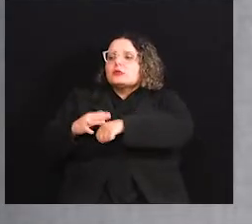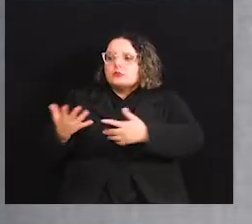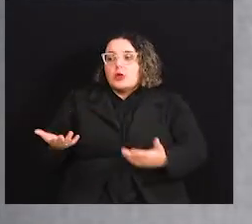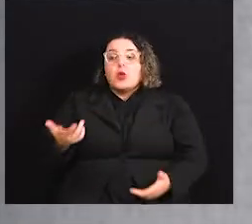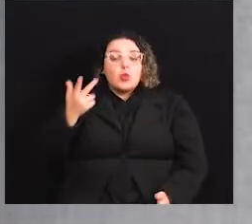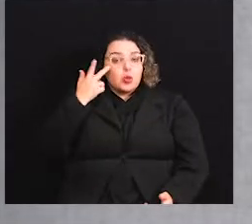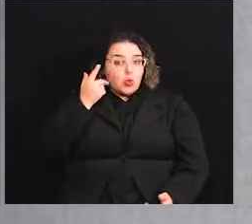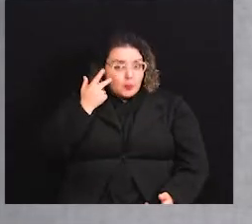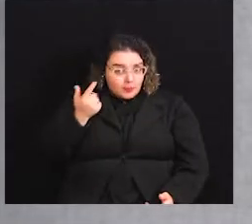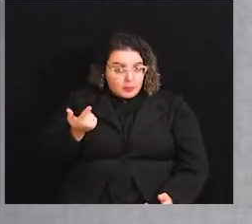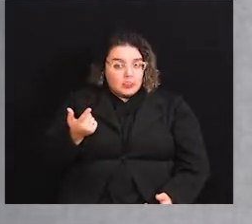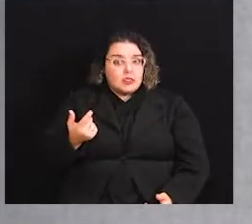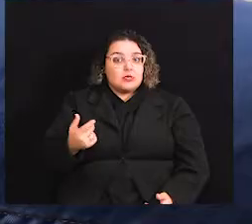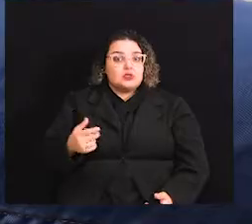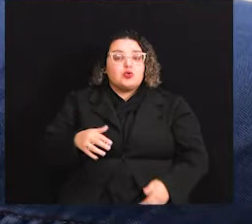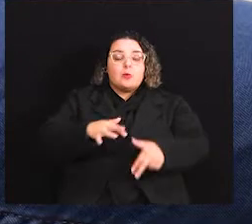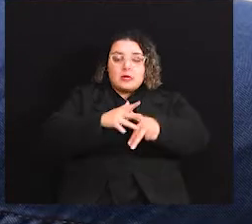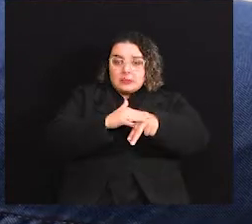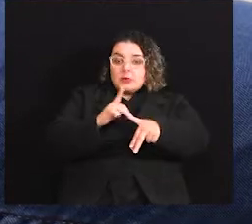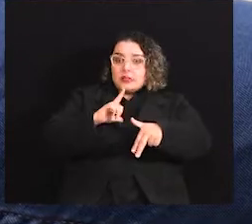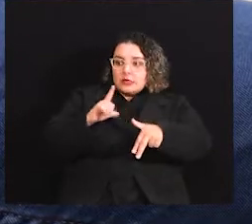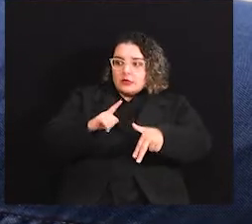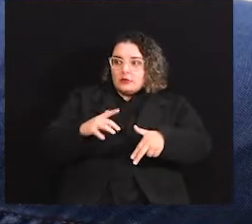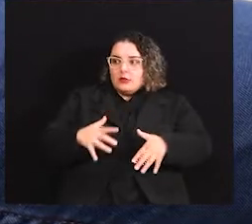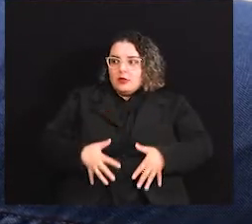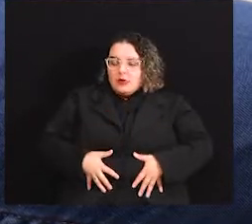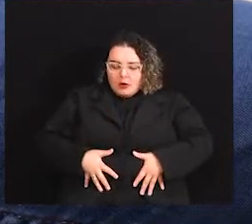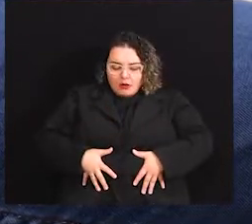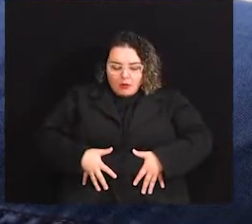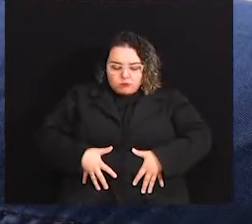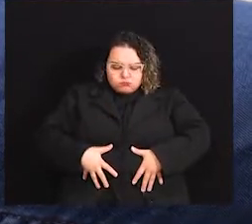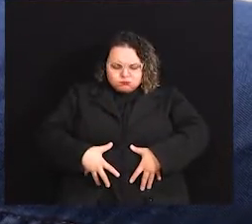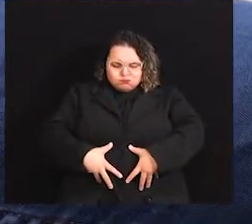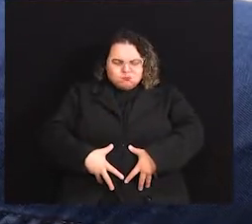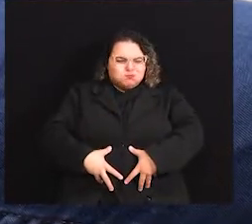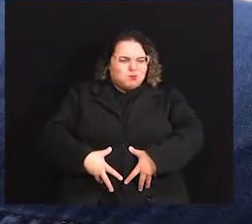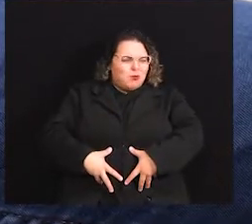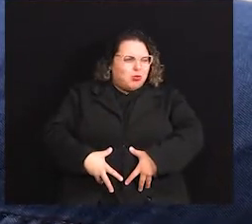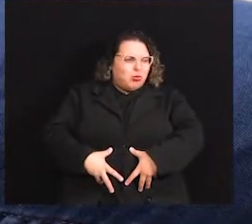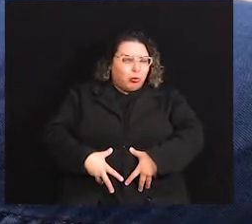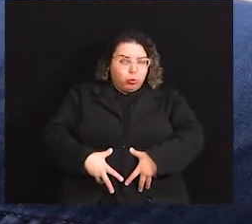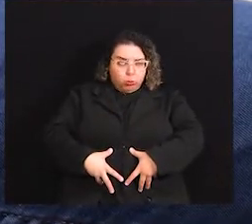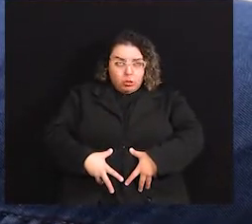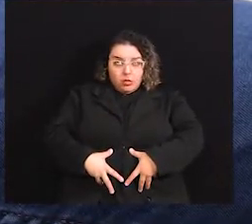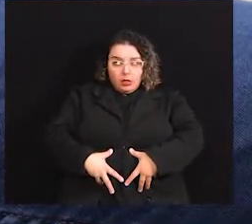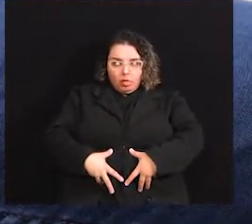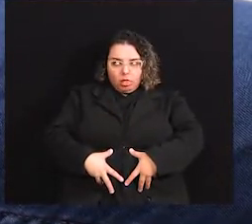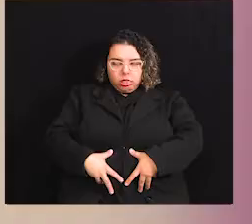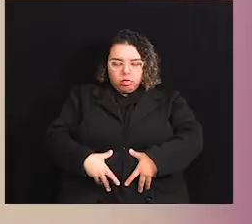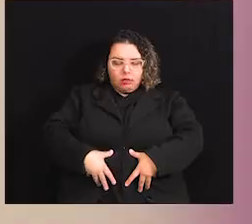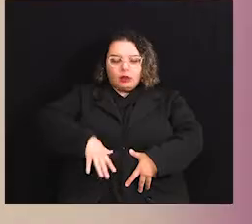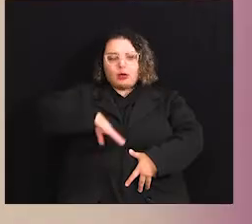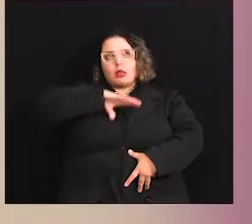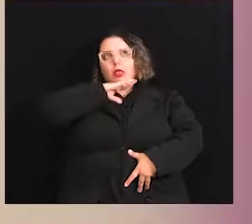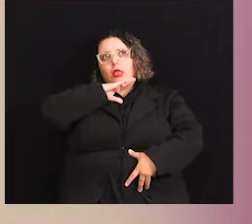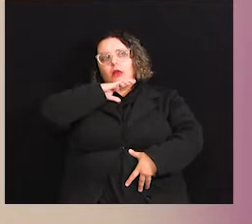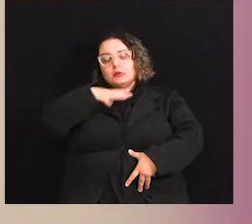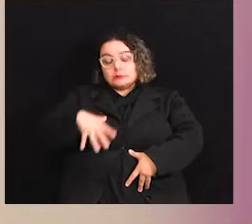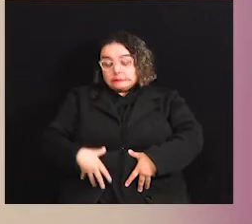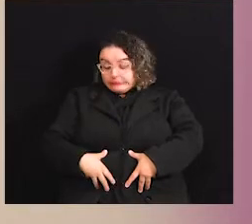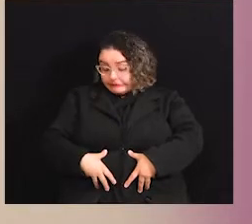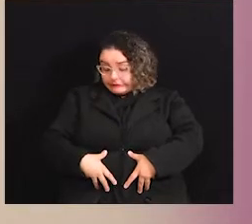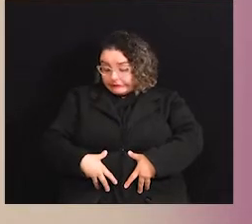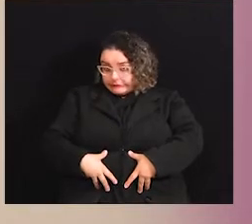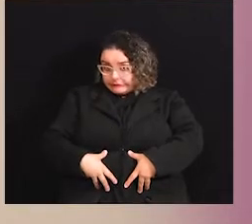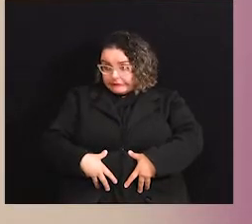Normalmente, o paciente que tem intolerância à lactose sente estufamento, distensão abdominal. Aqueles